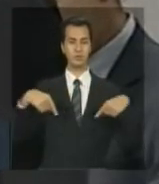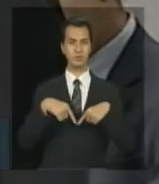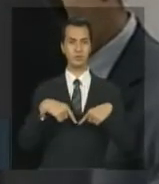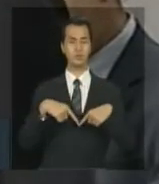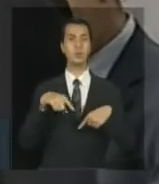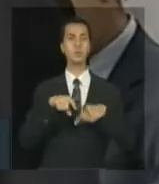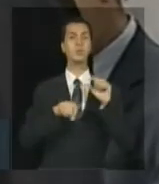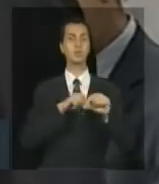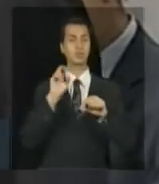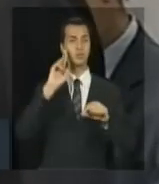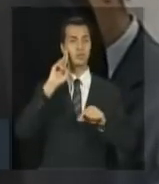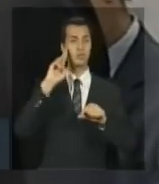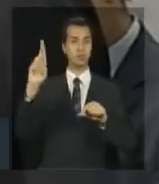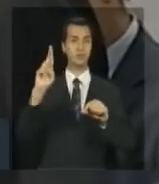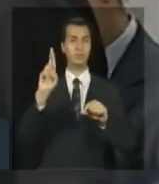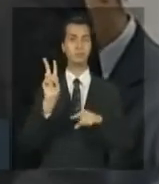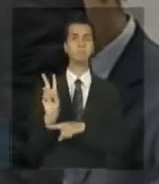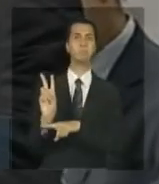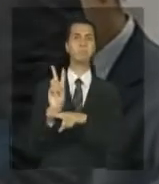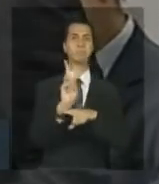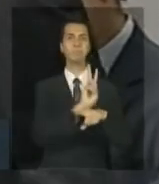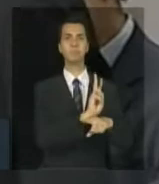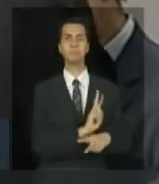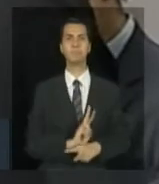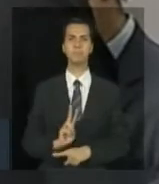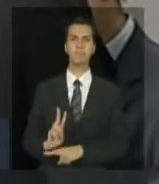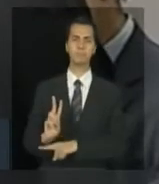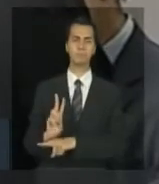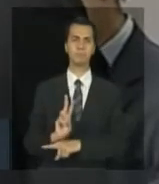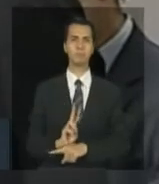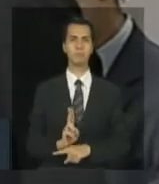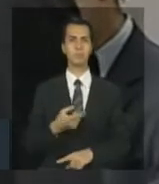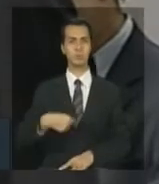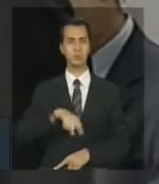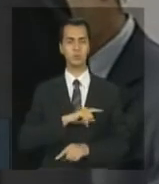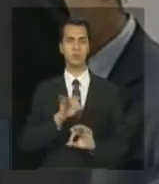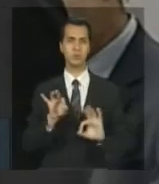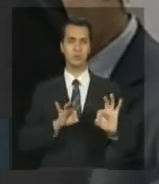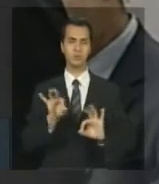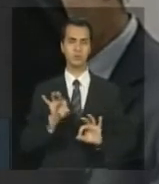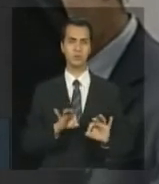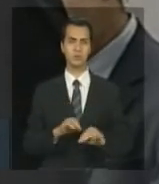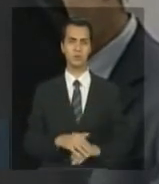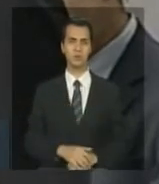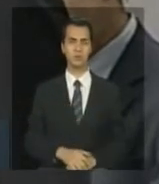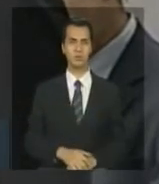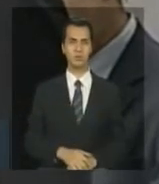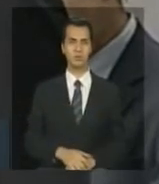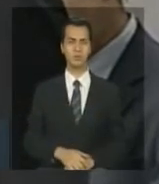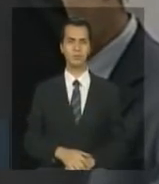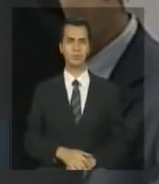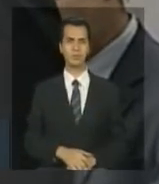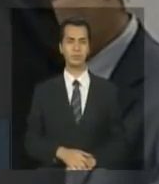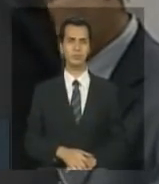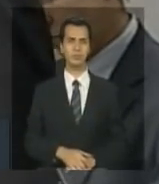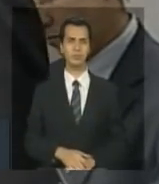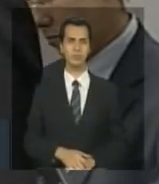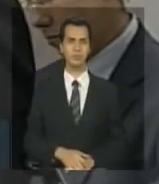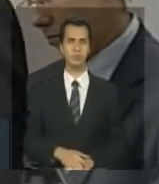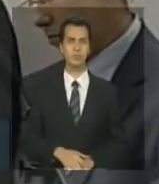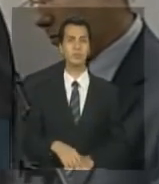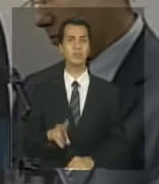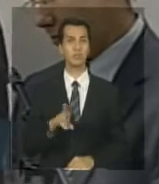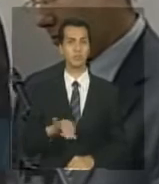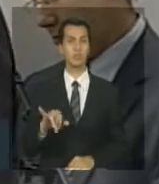ele sente né é ali hoje funciona essa história projetos Então nós vamos ter um grande visual onde